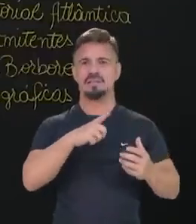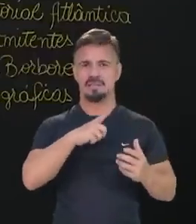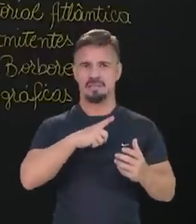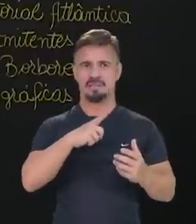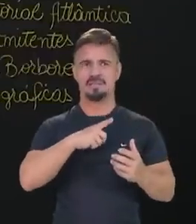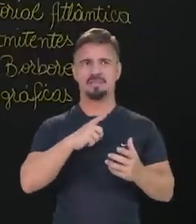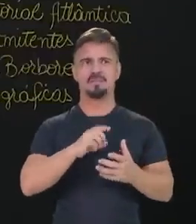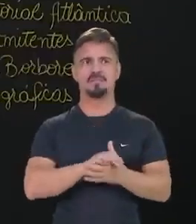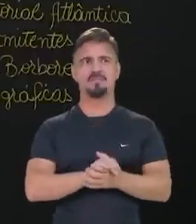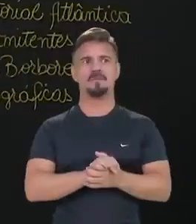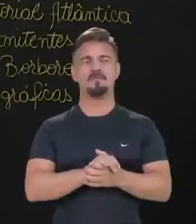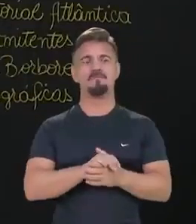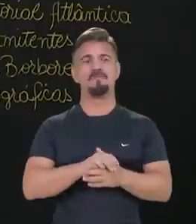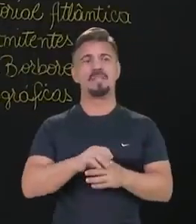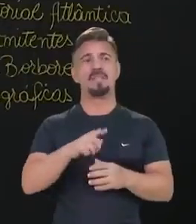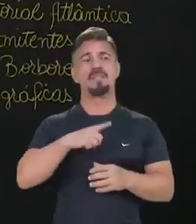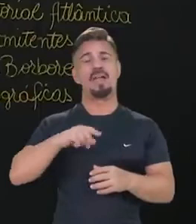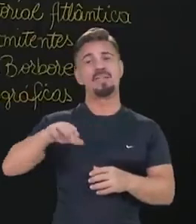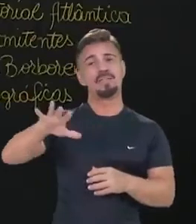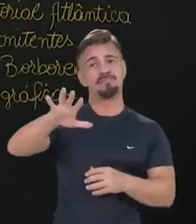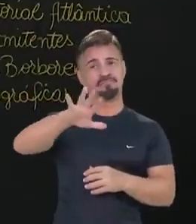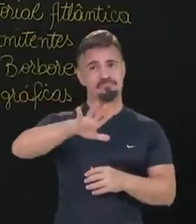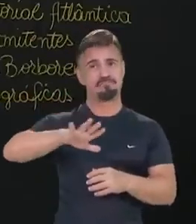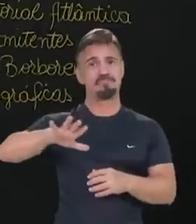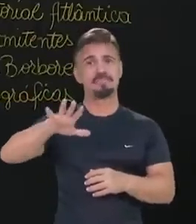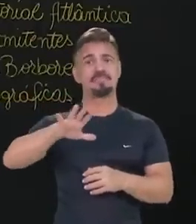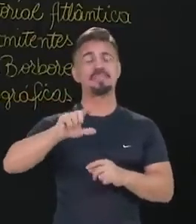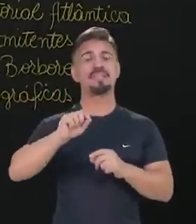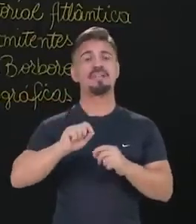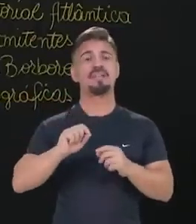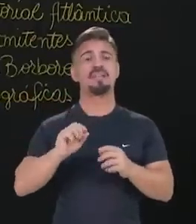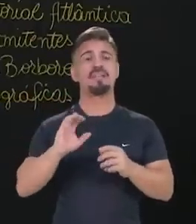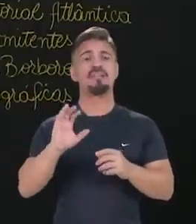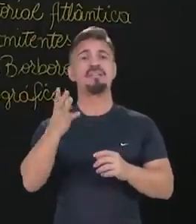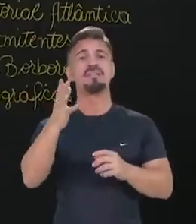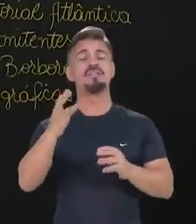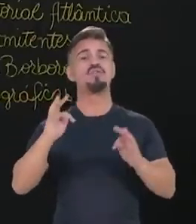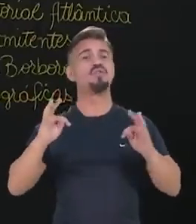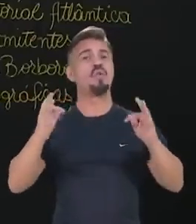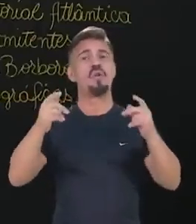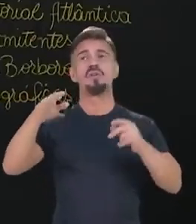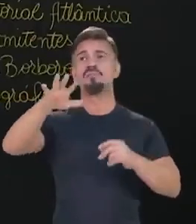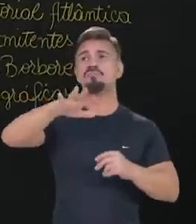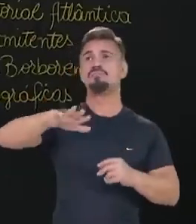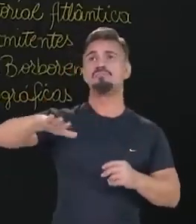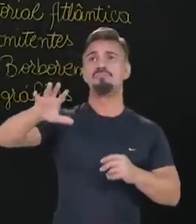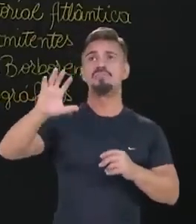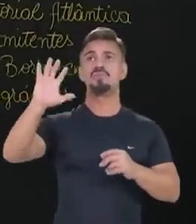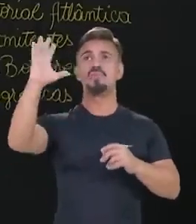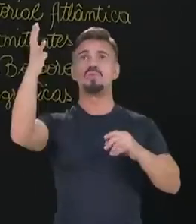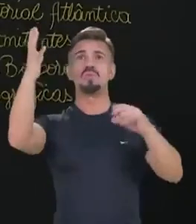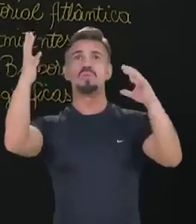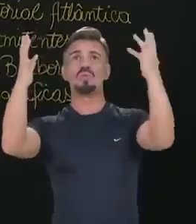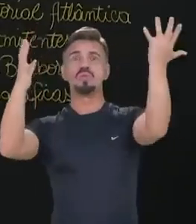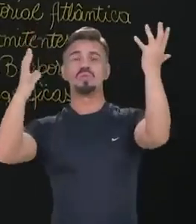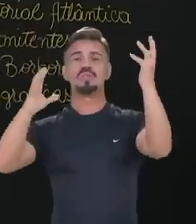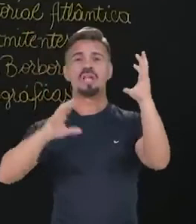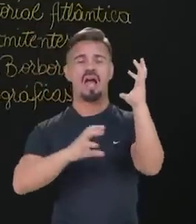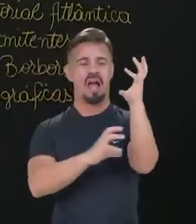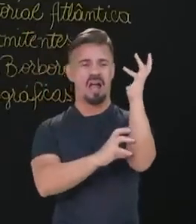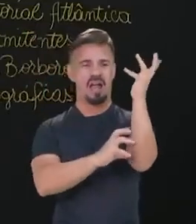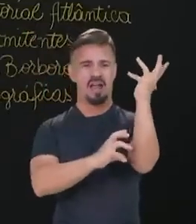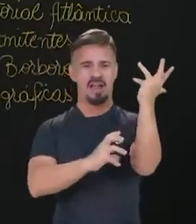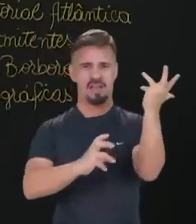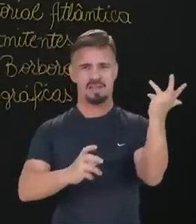temos essa situação que acaba formando aí em toda a região do domínio morfoclimático da Caatinga.